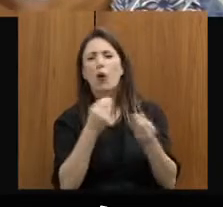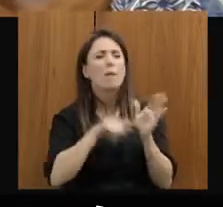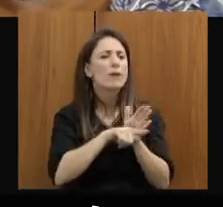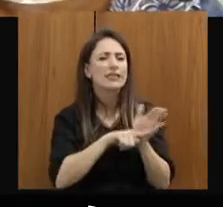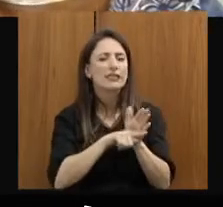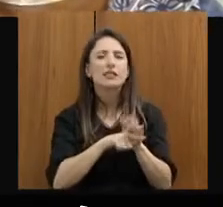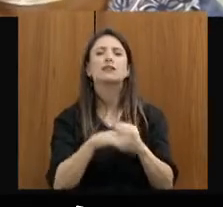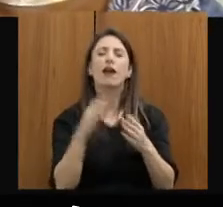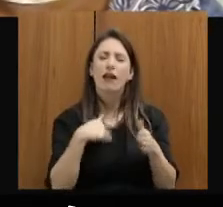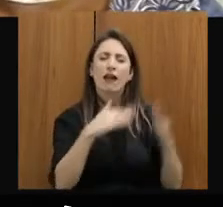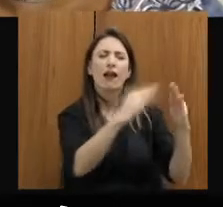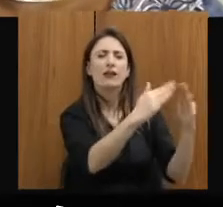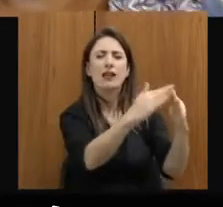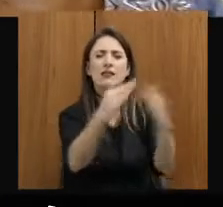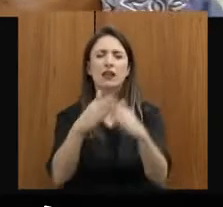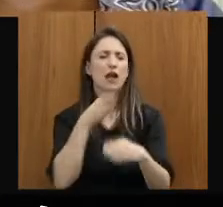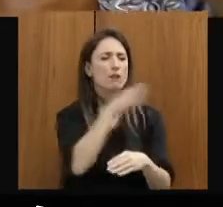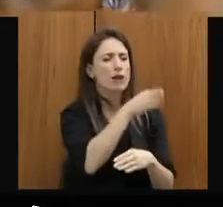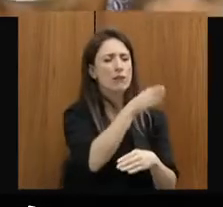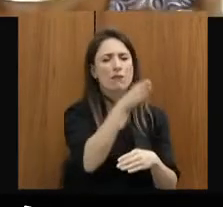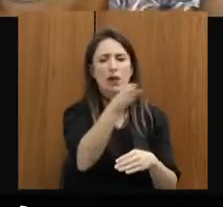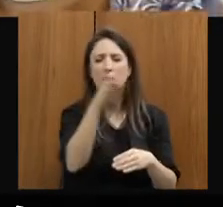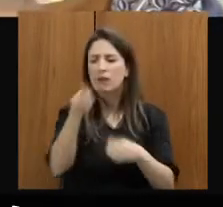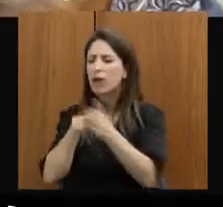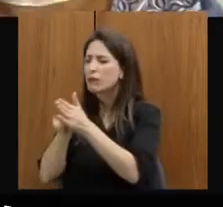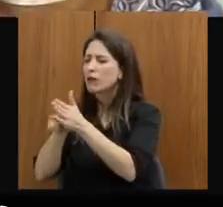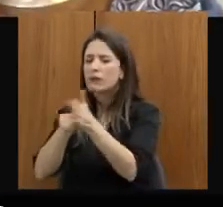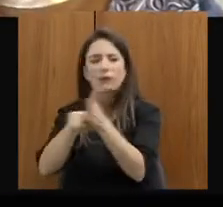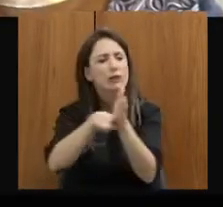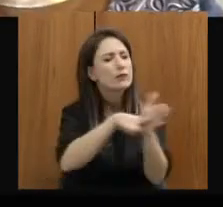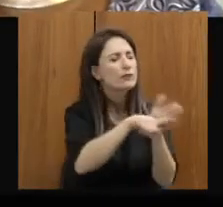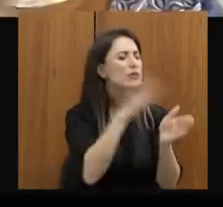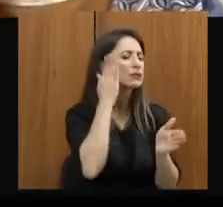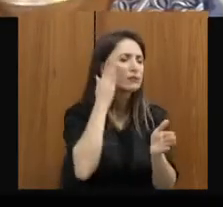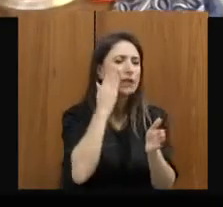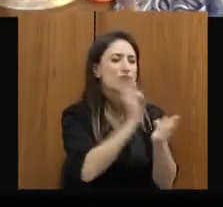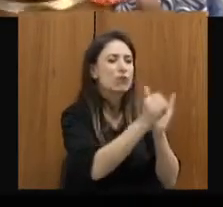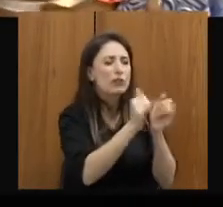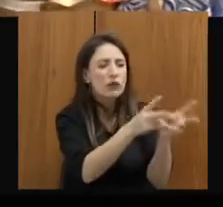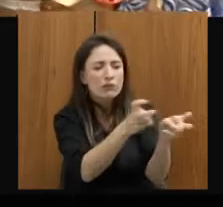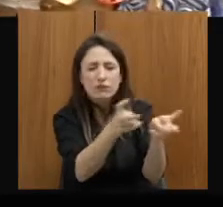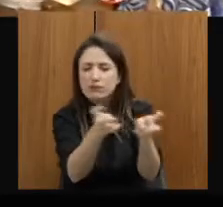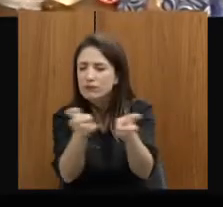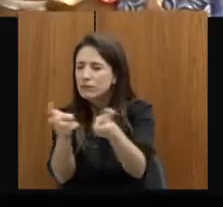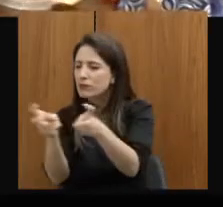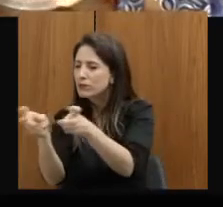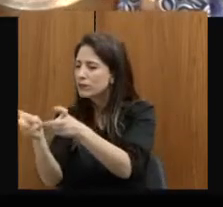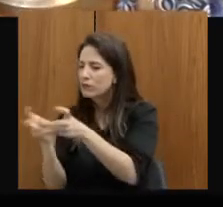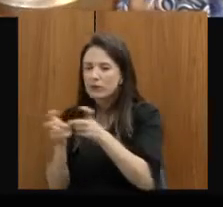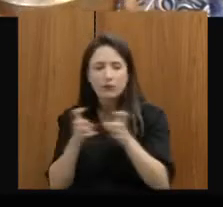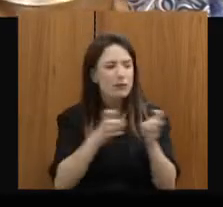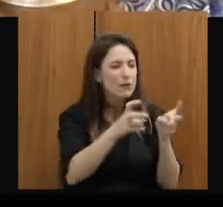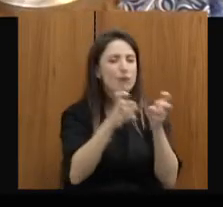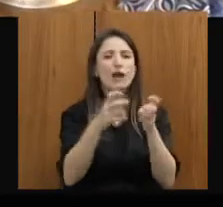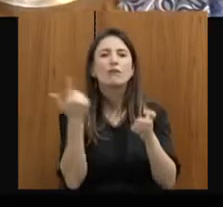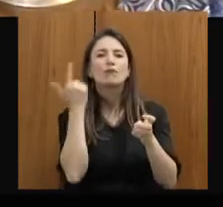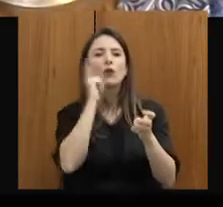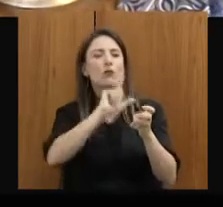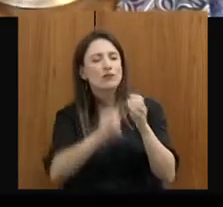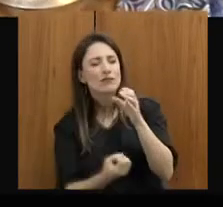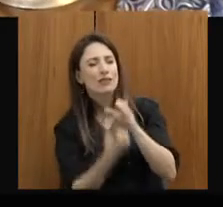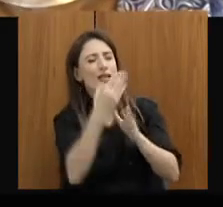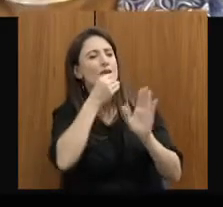dialogando com as lideranças e levantamos a partir desse diagnóstico foi possível também é elaborar as